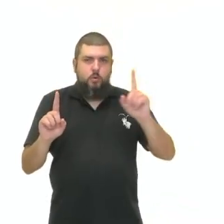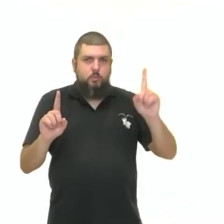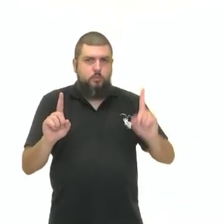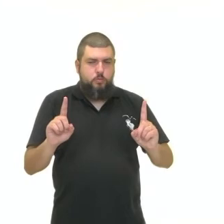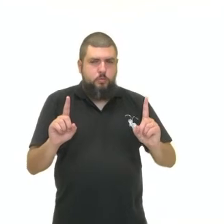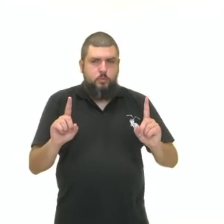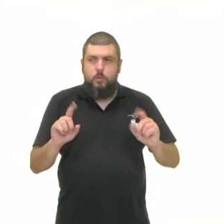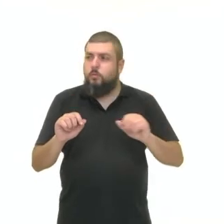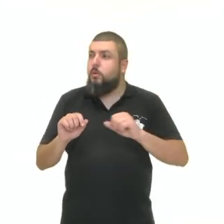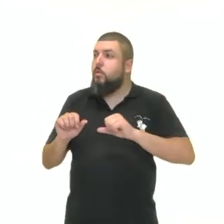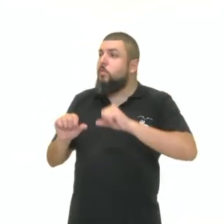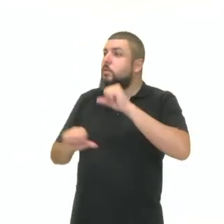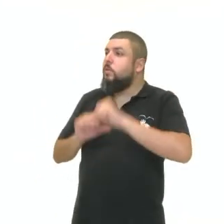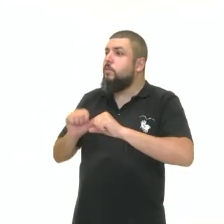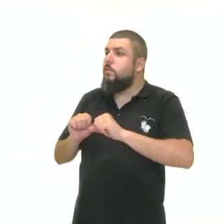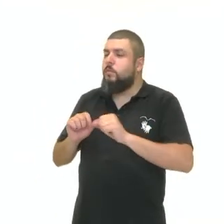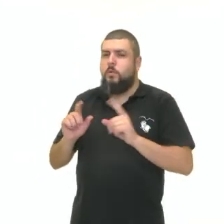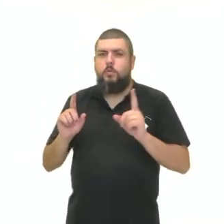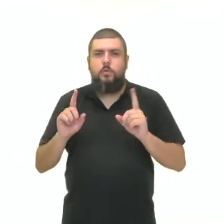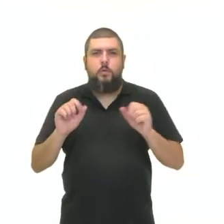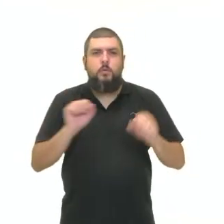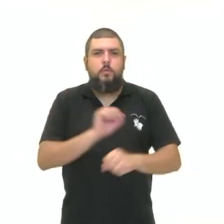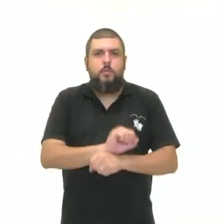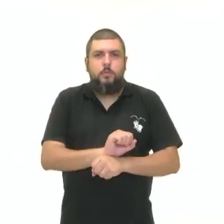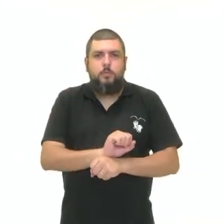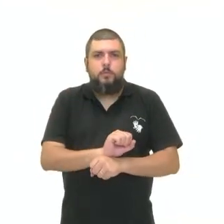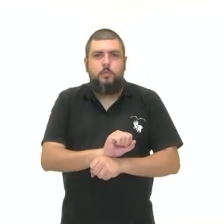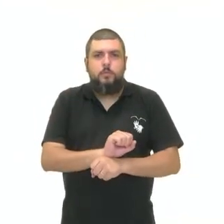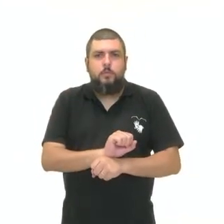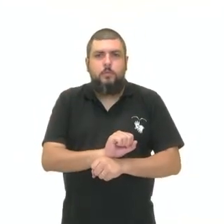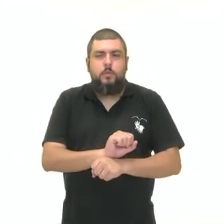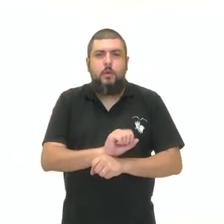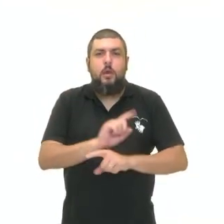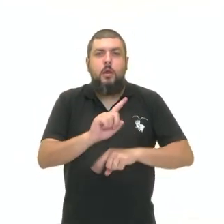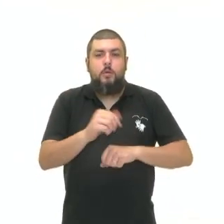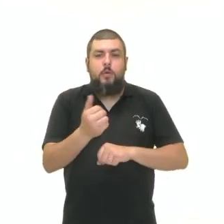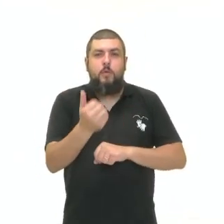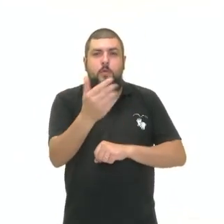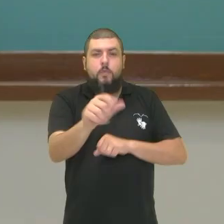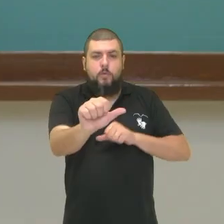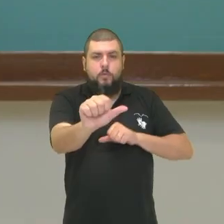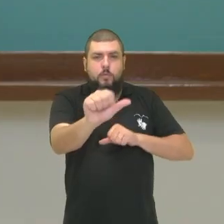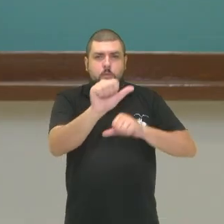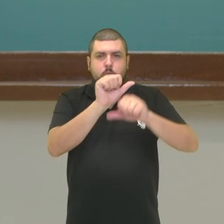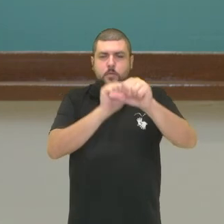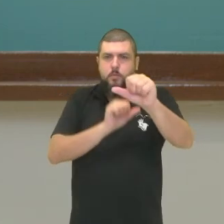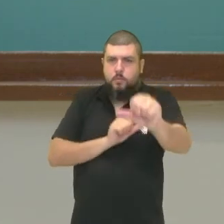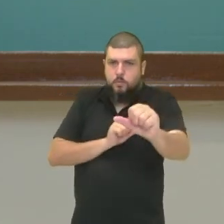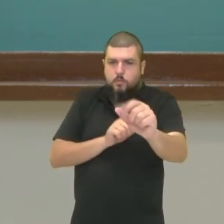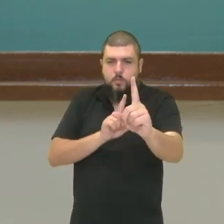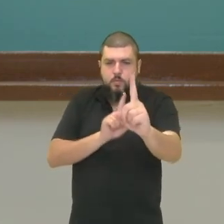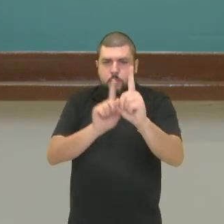jogadores congelam e um que está de fora tem que entrar e transformar a cena.